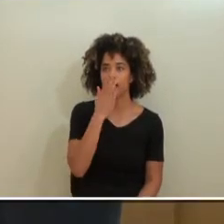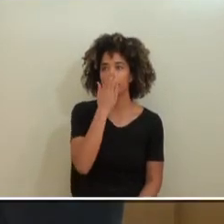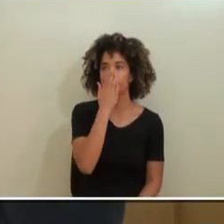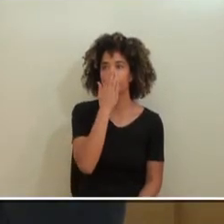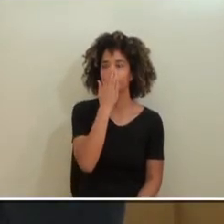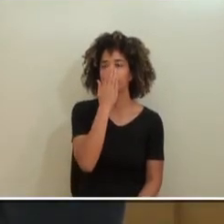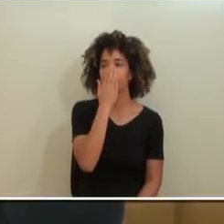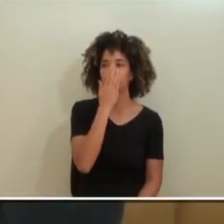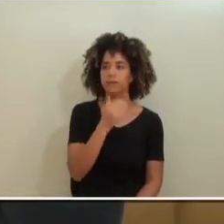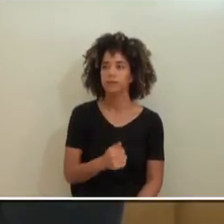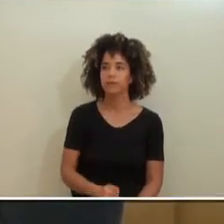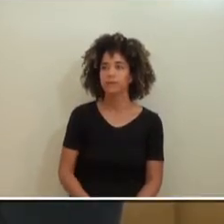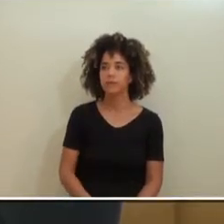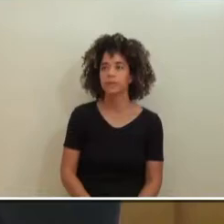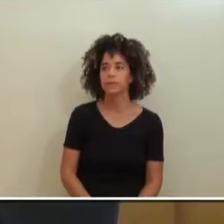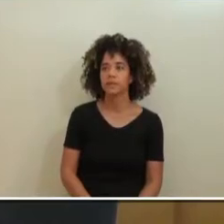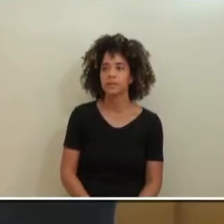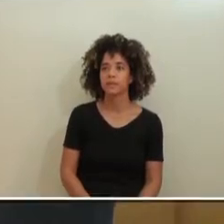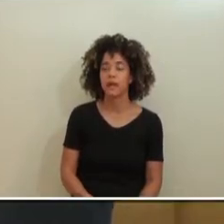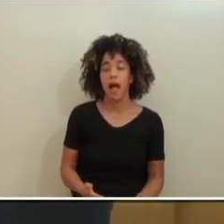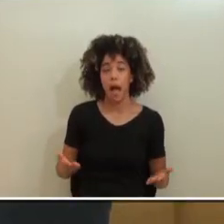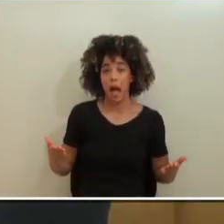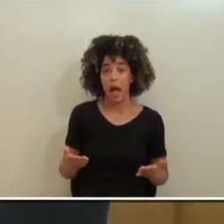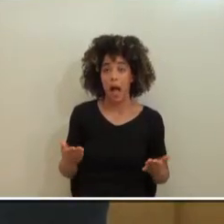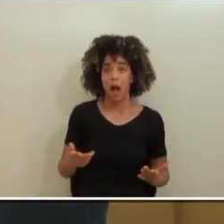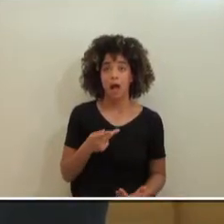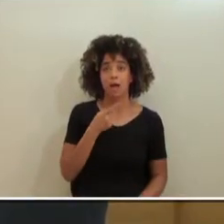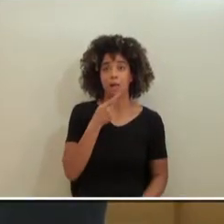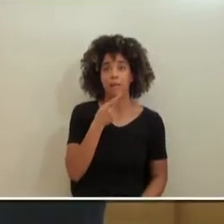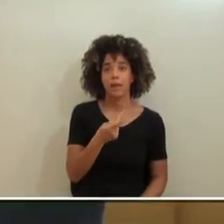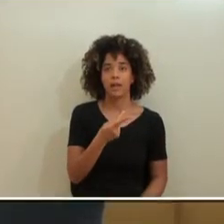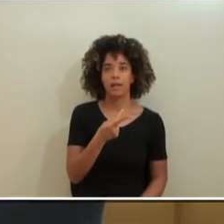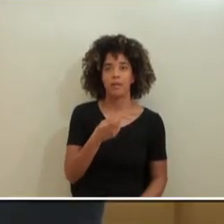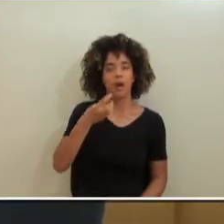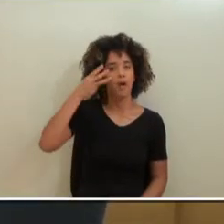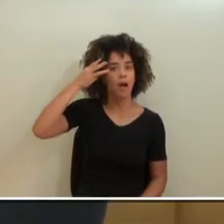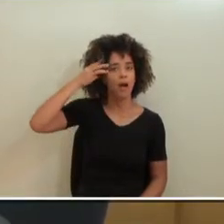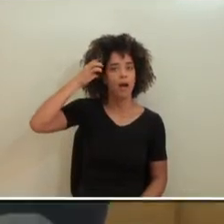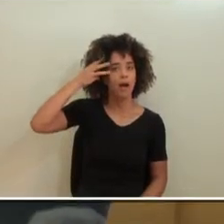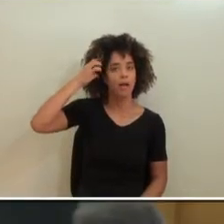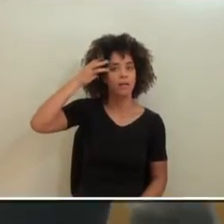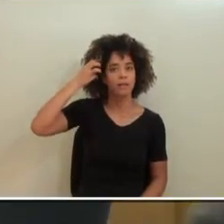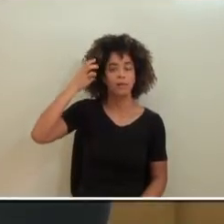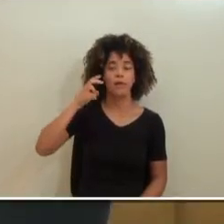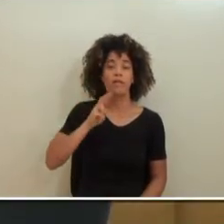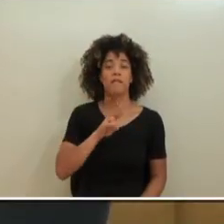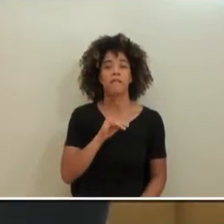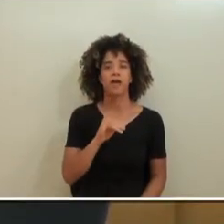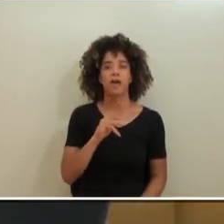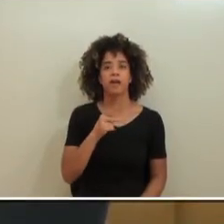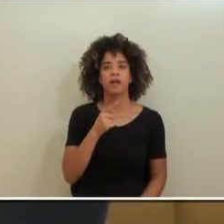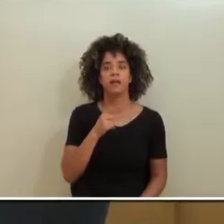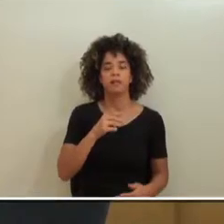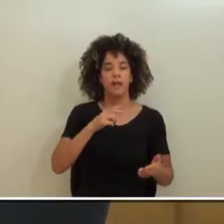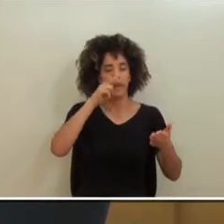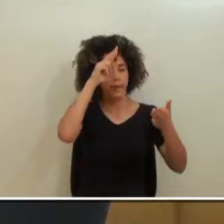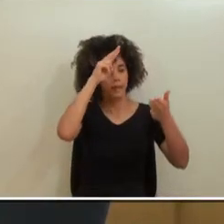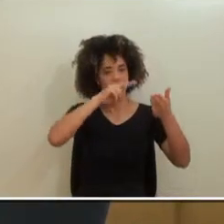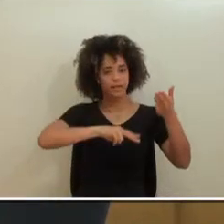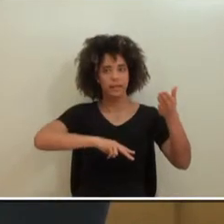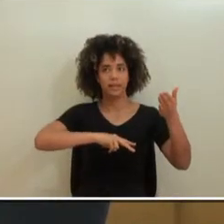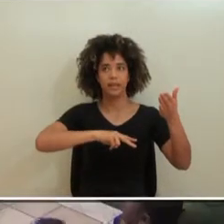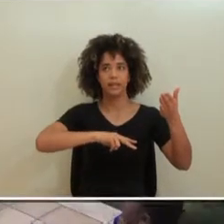Neste momento, passo a conceder a palavra ao vereador Calito Stockel para dirigir a saudação oficial em nome do Poder Legislativo na